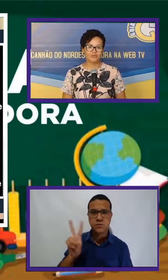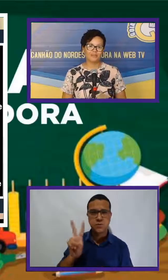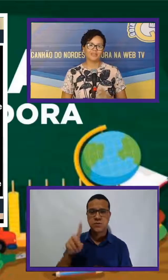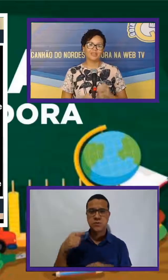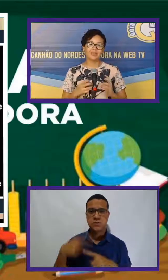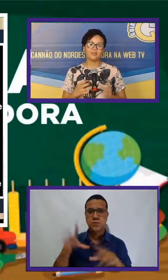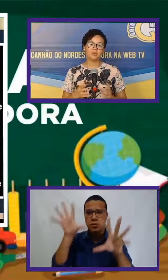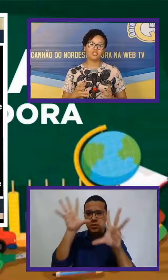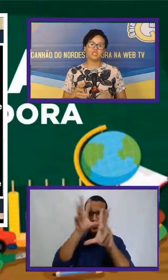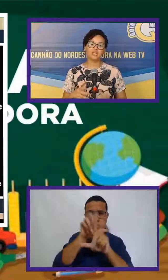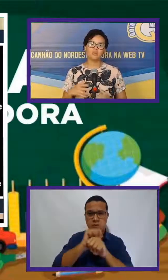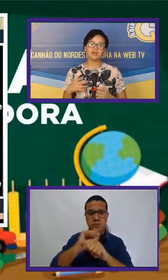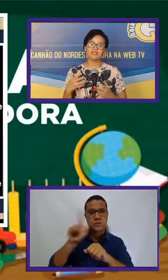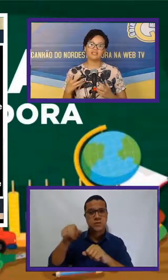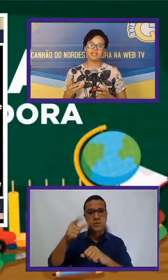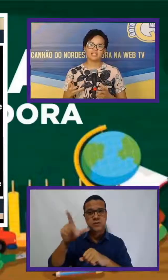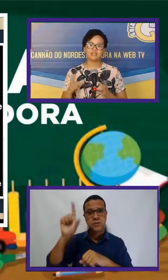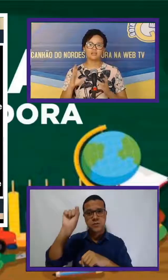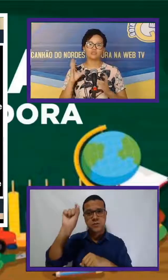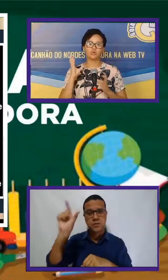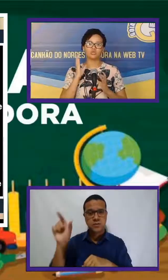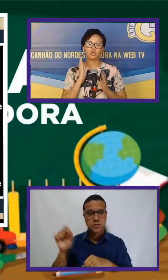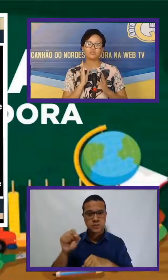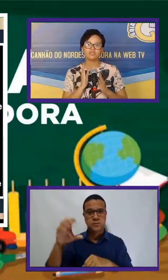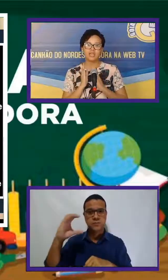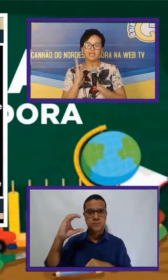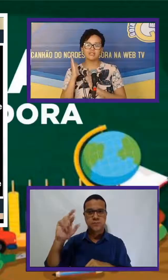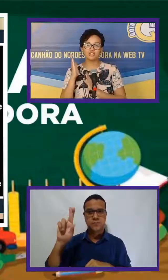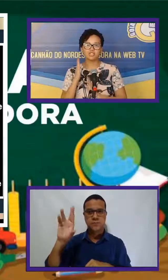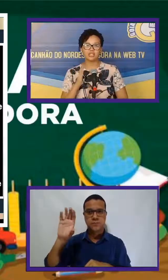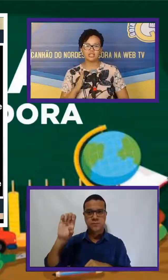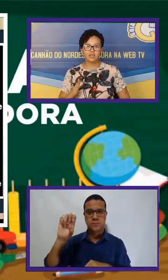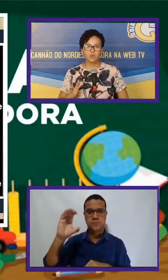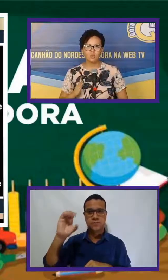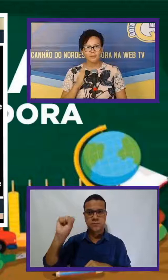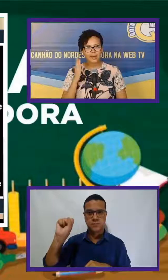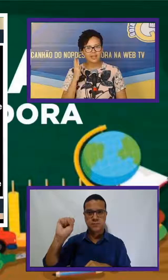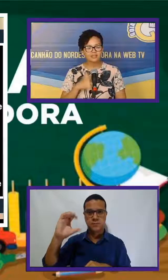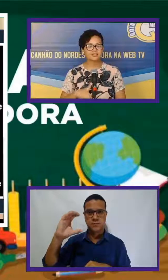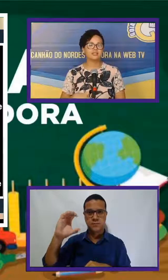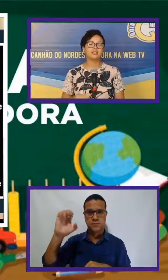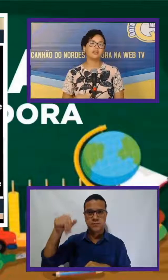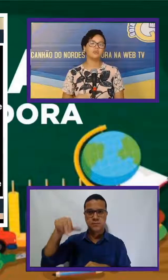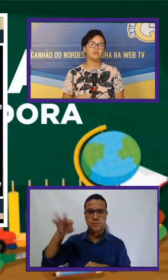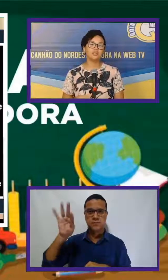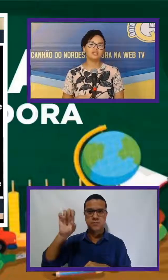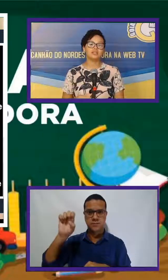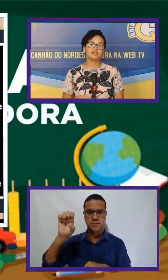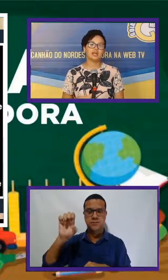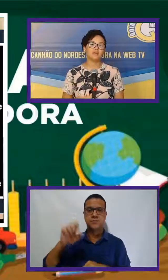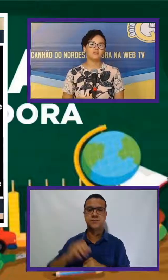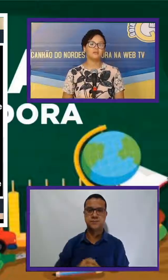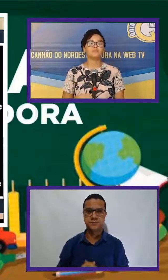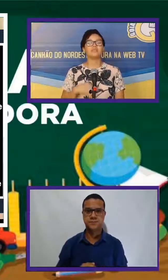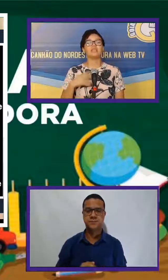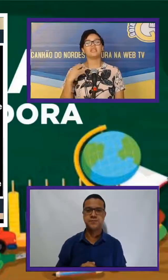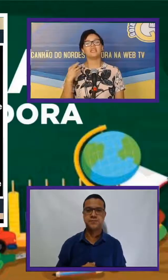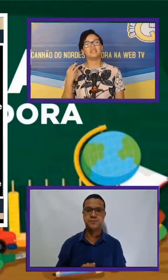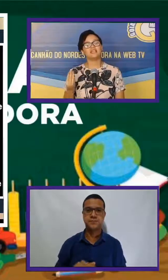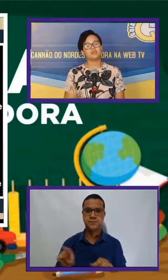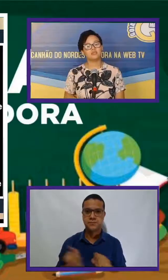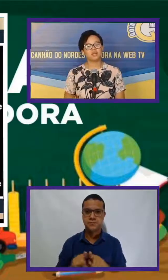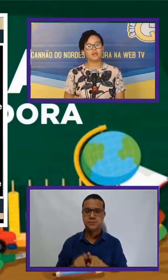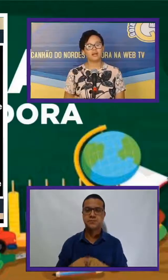nova Depois tem a Lua crescente O sol já consegue Atingir ali Uma partezinha da Lua Certo?